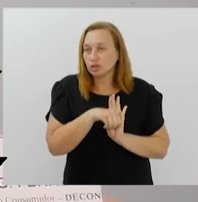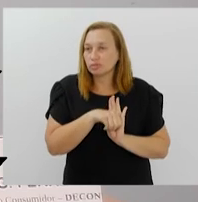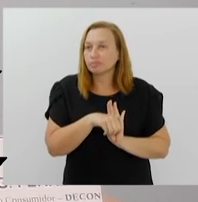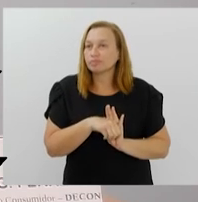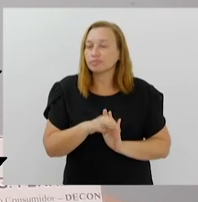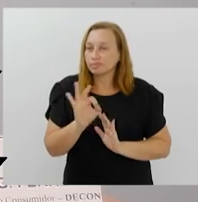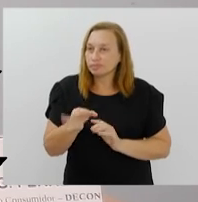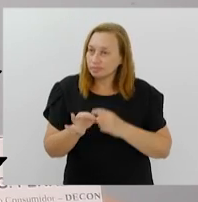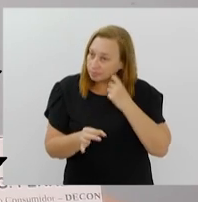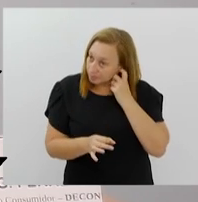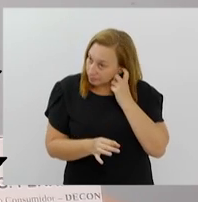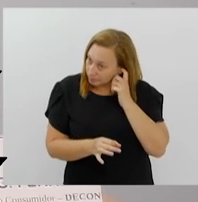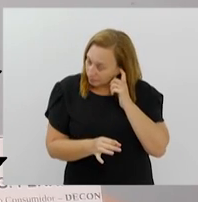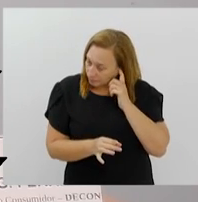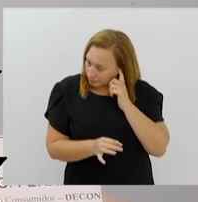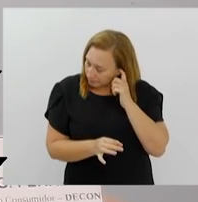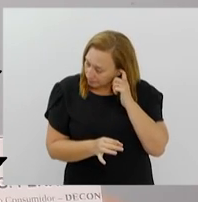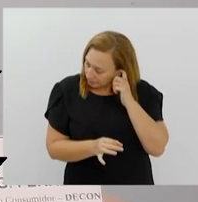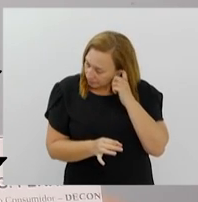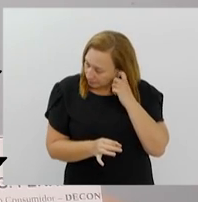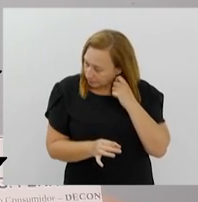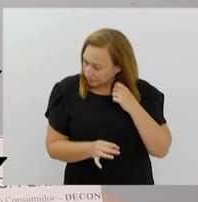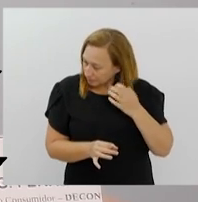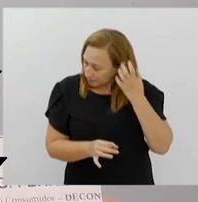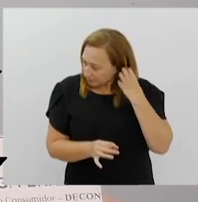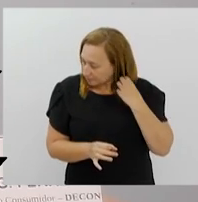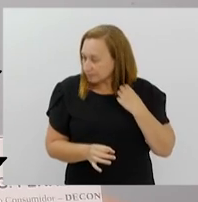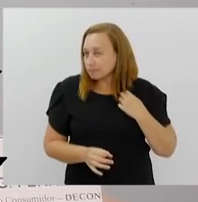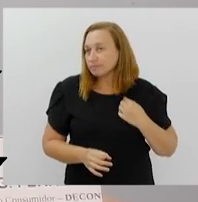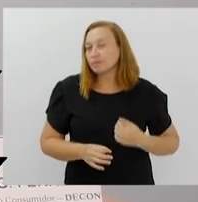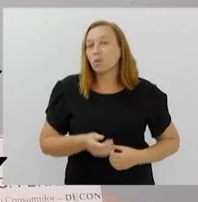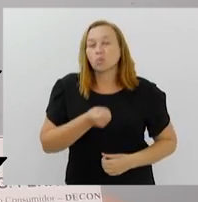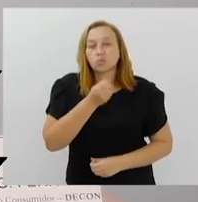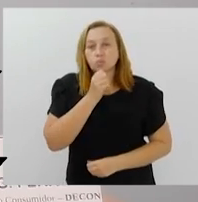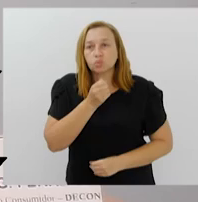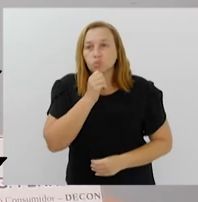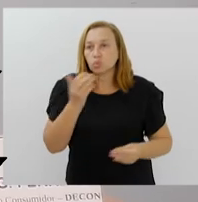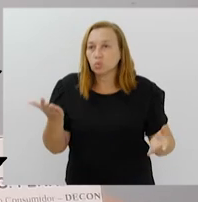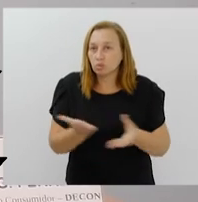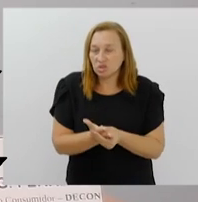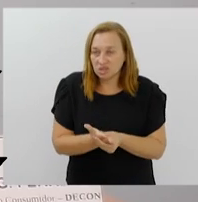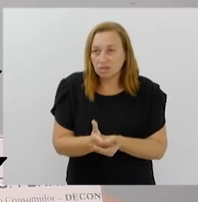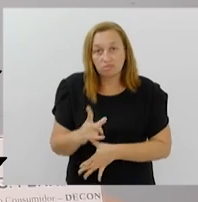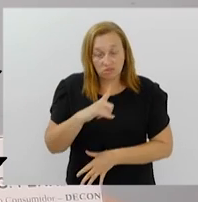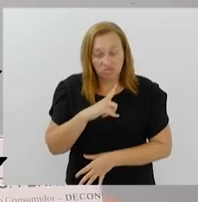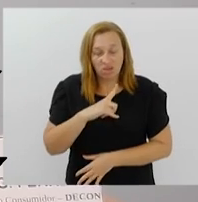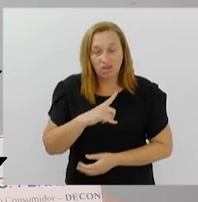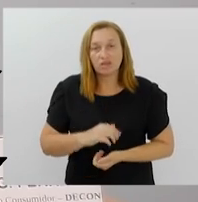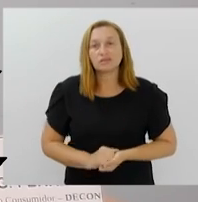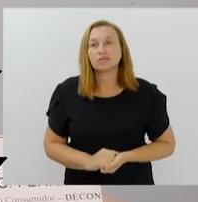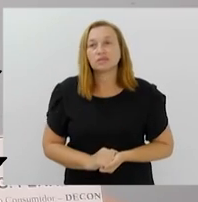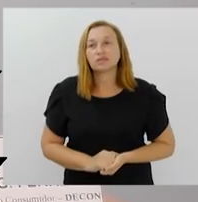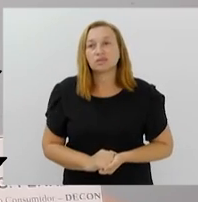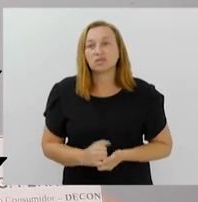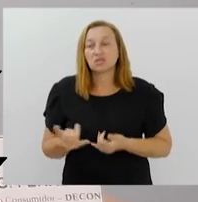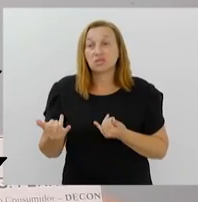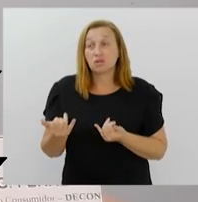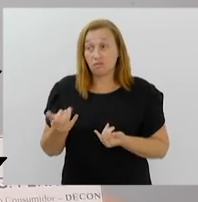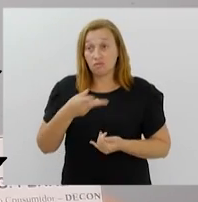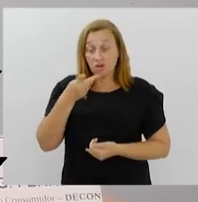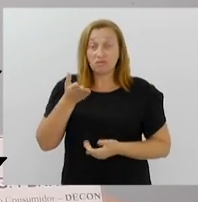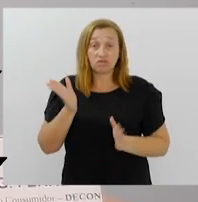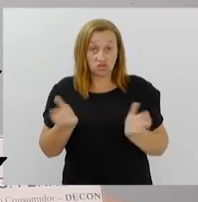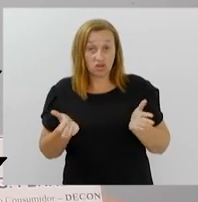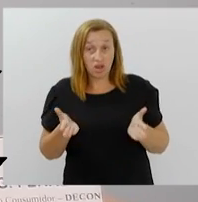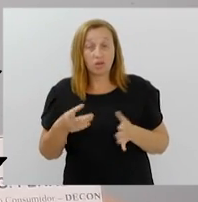certeza disso eh nenhum dos processos que a gente tem nenhum dos processos que a gente tem um informma de antemão